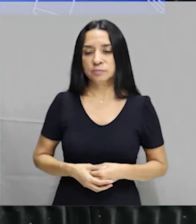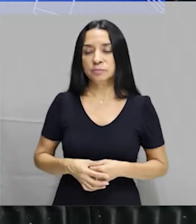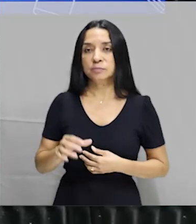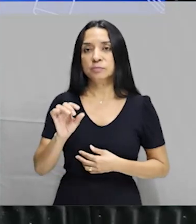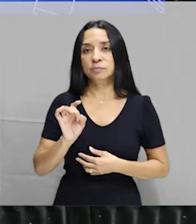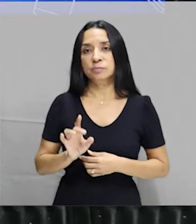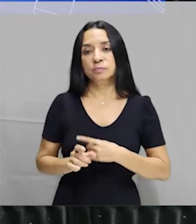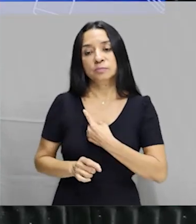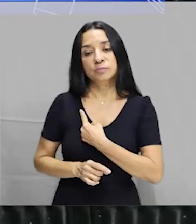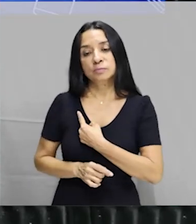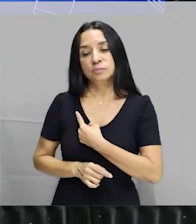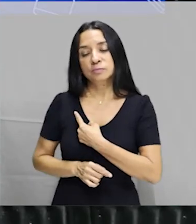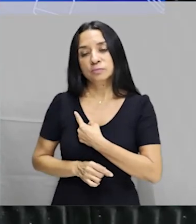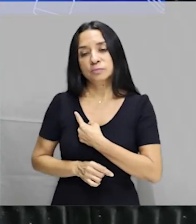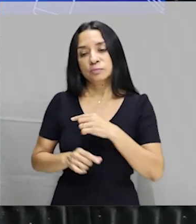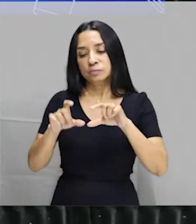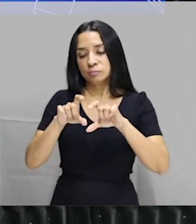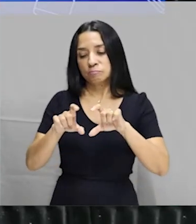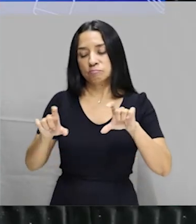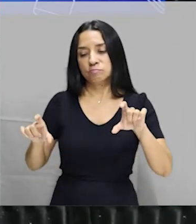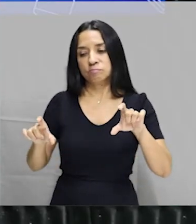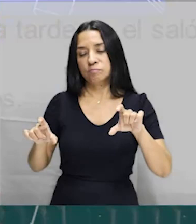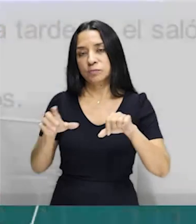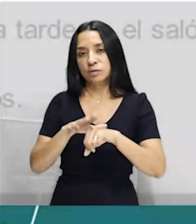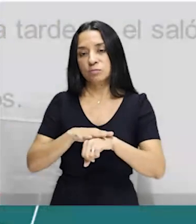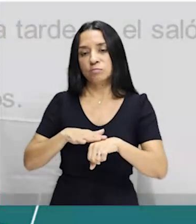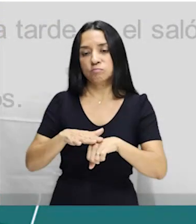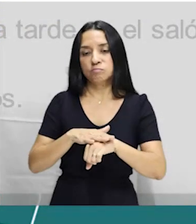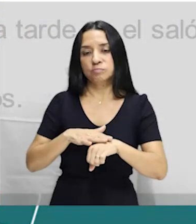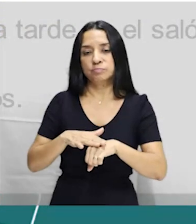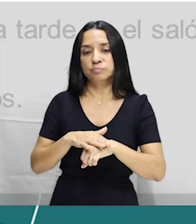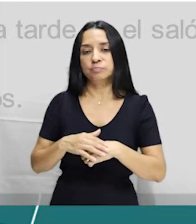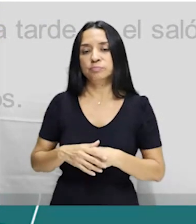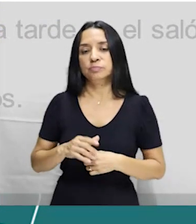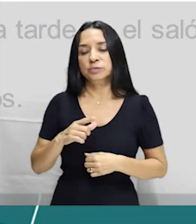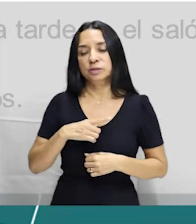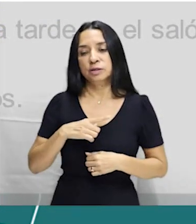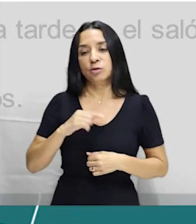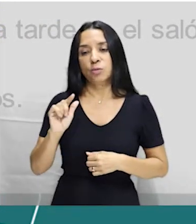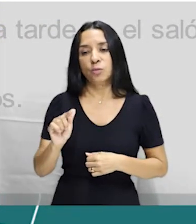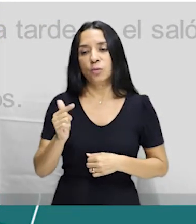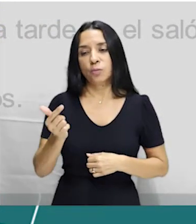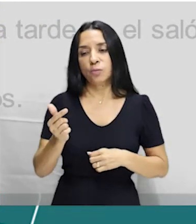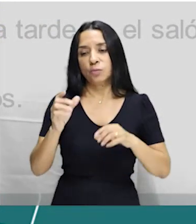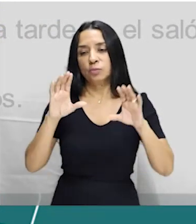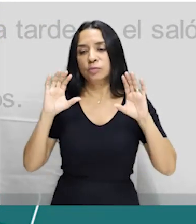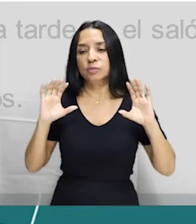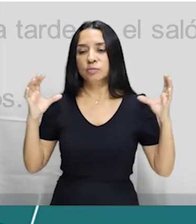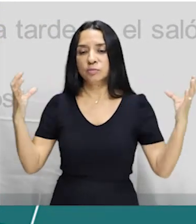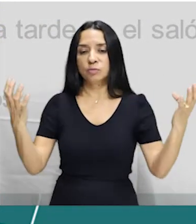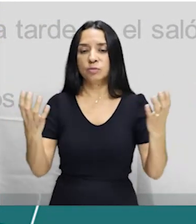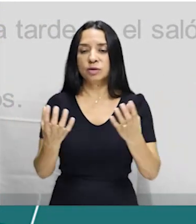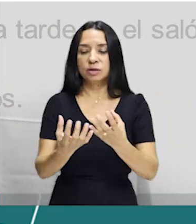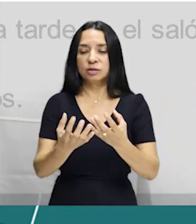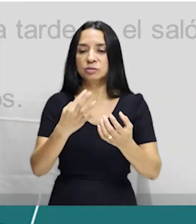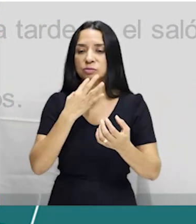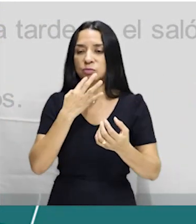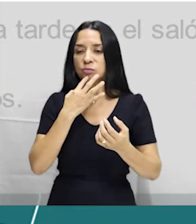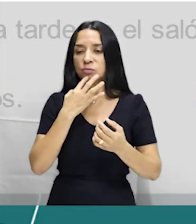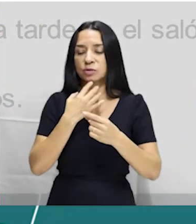só um diálogozinho. Aqui eu tenho outro. Em um congresso se conhecem Juana